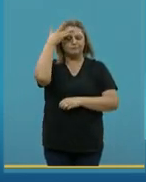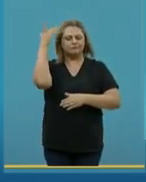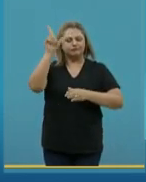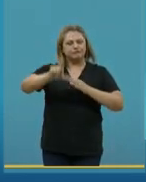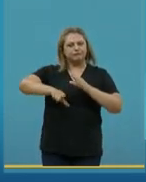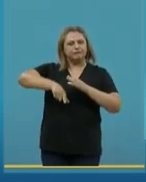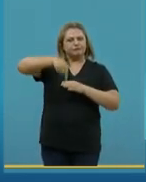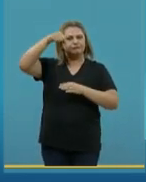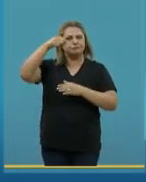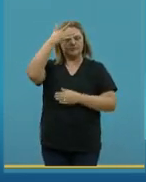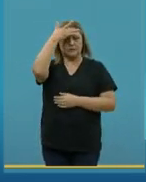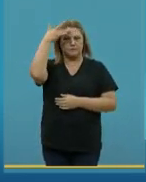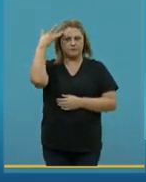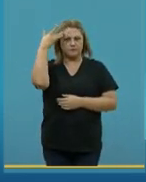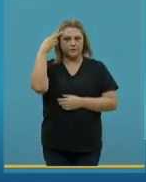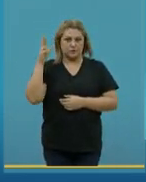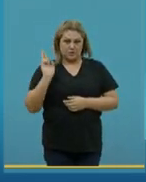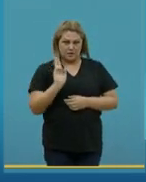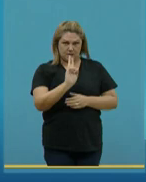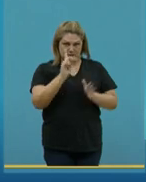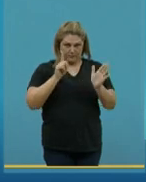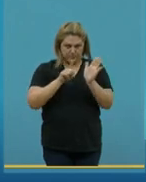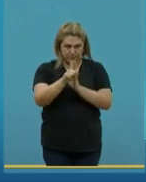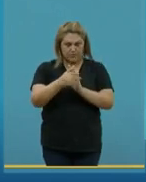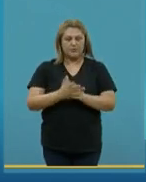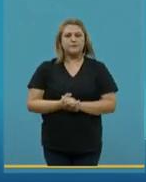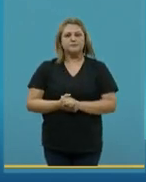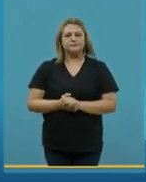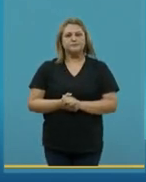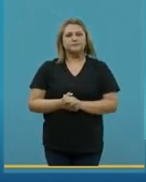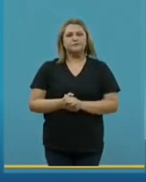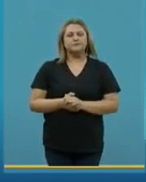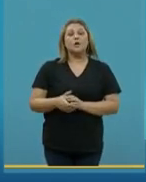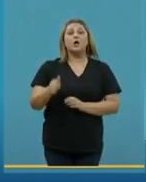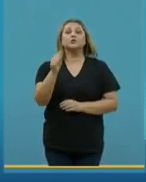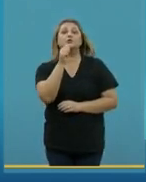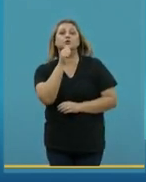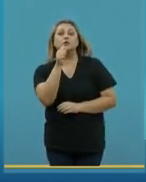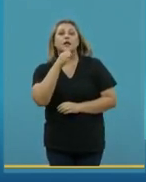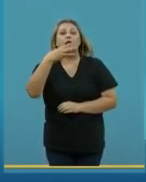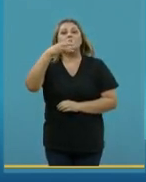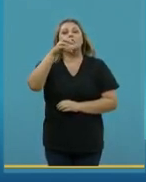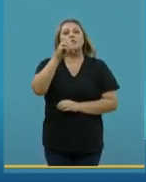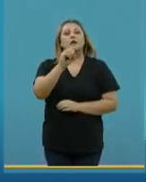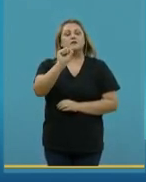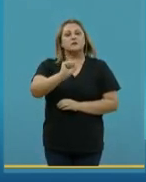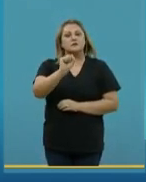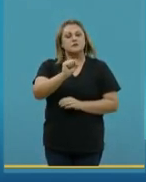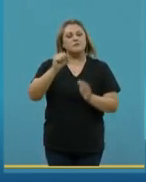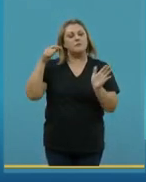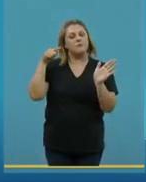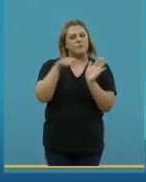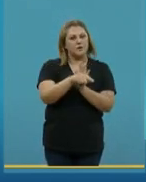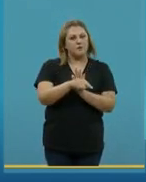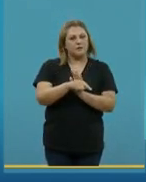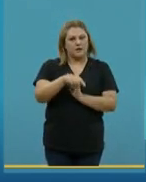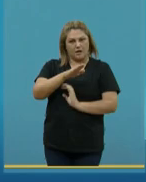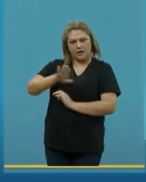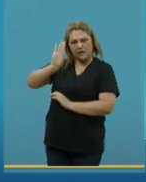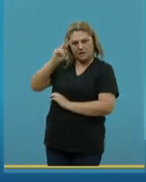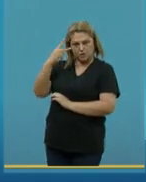responder à pergunta a pergunta será feita pelo jornalista em 30 segundos e o candidato terá dois minutos para